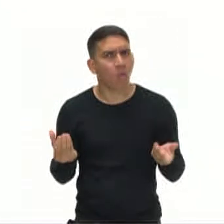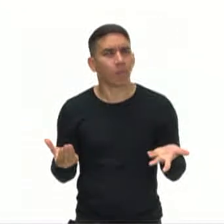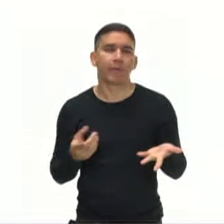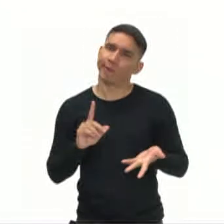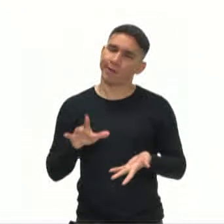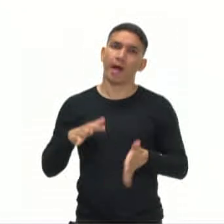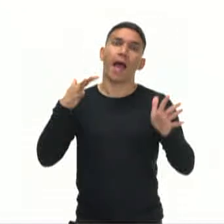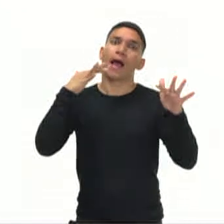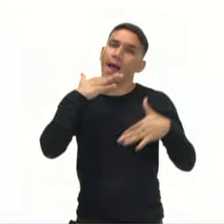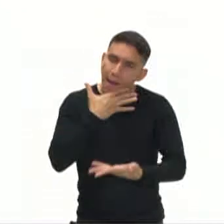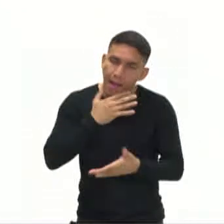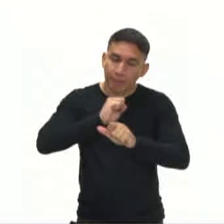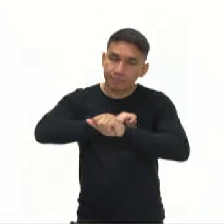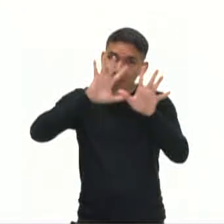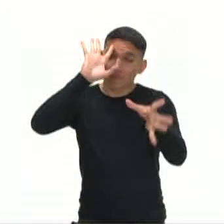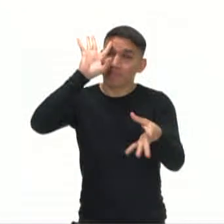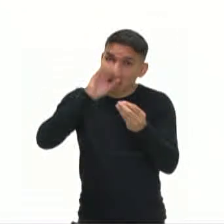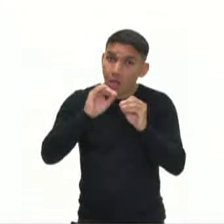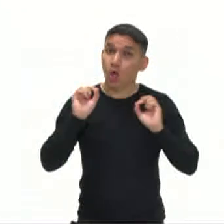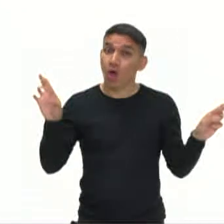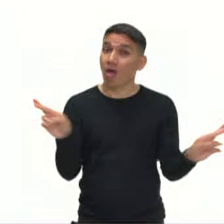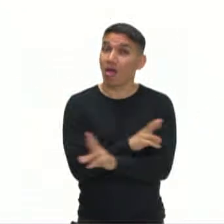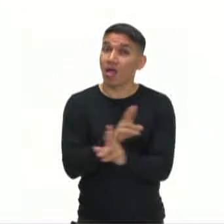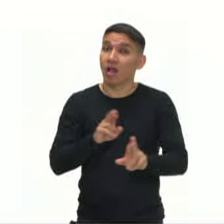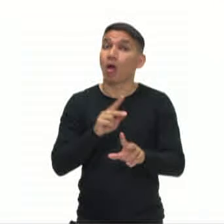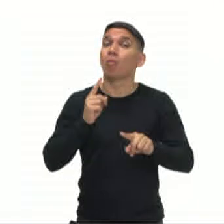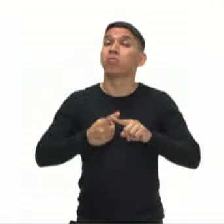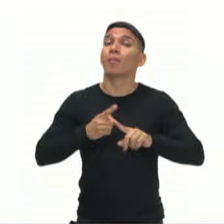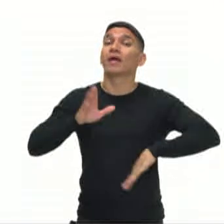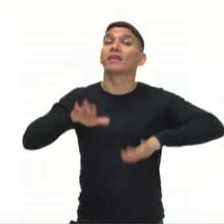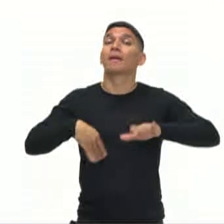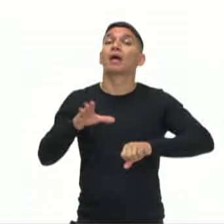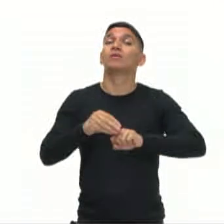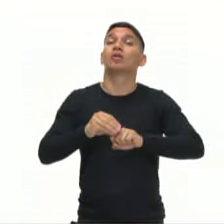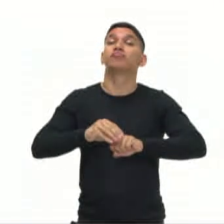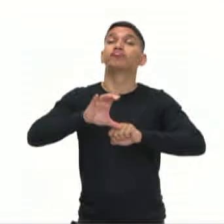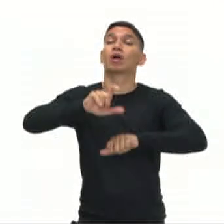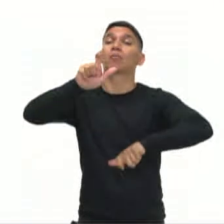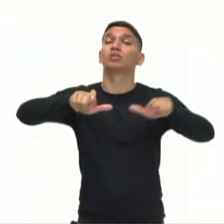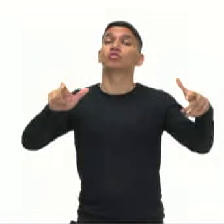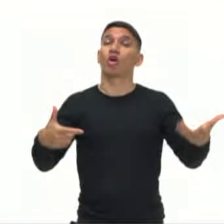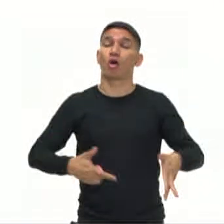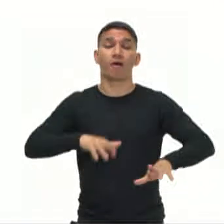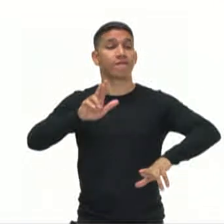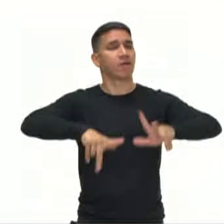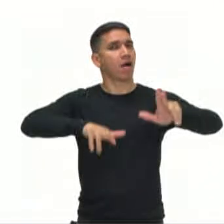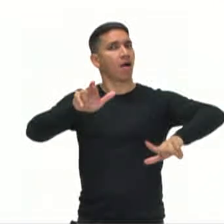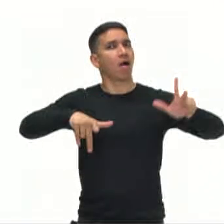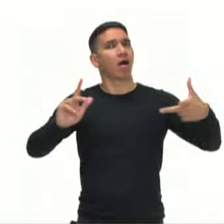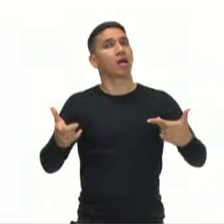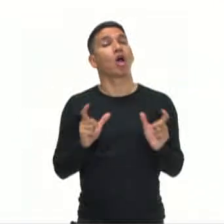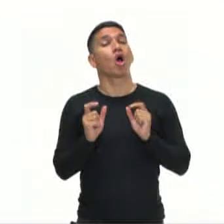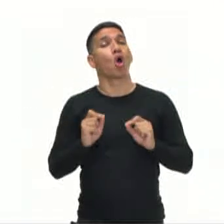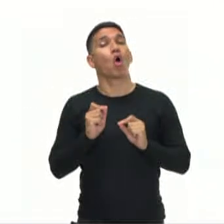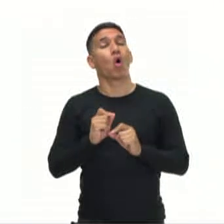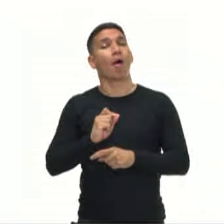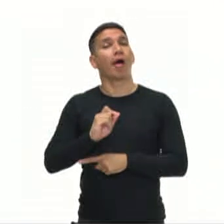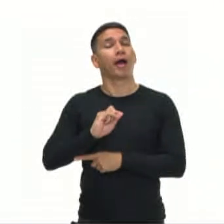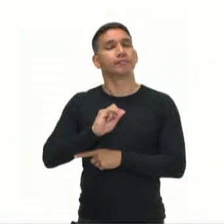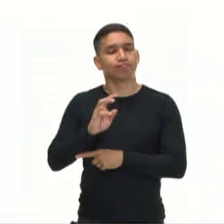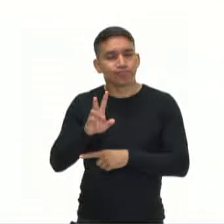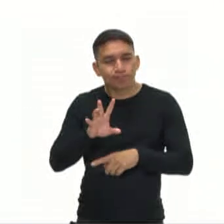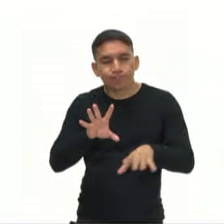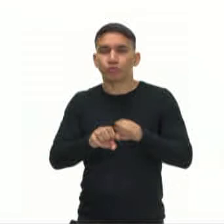está relacionada ao nível de empoderamento do indivíduo, que varia de acordo com o grau de instrução,